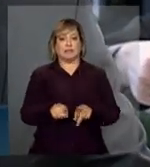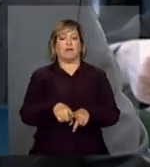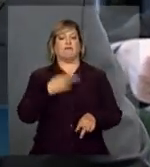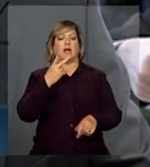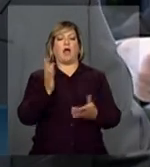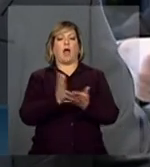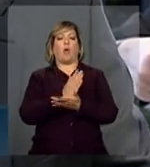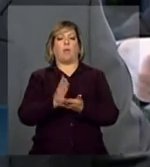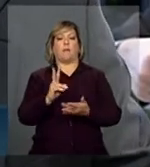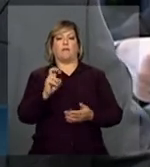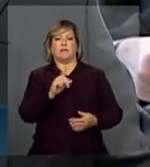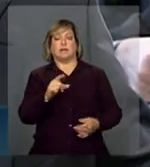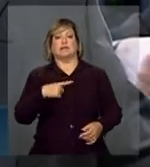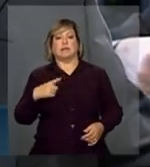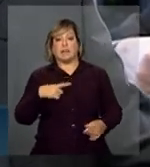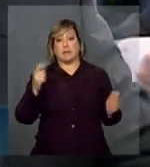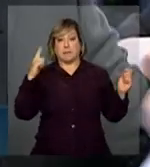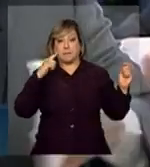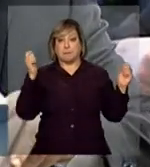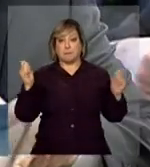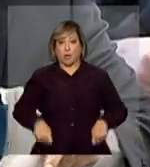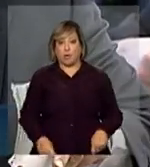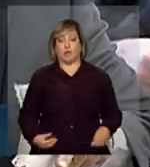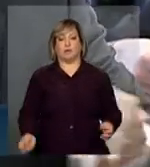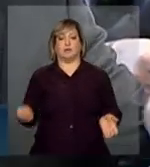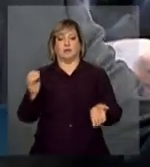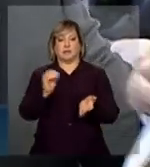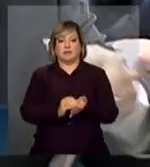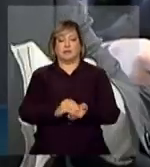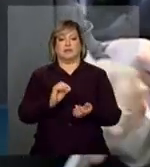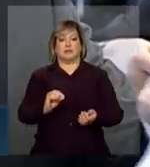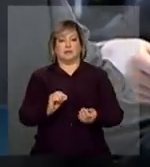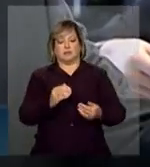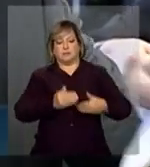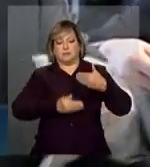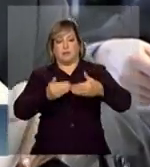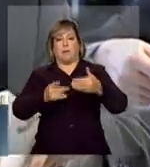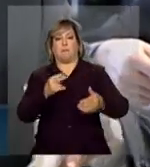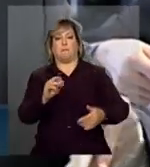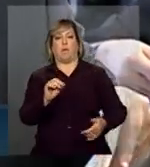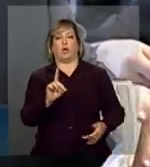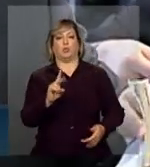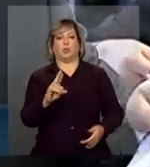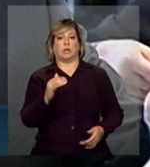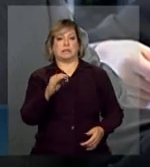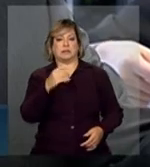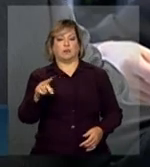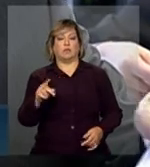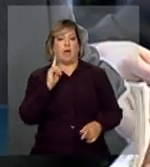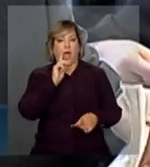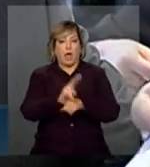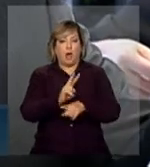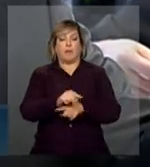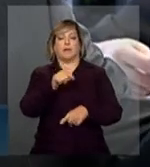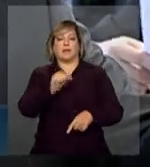de possibilidades de haver incentivos para a cadeia produtora que acompanha a extração do minério,